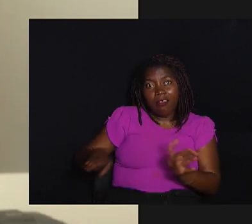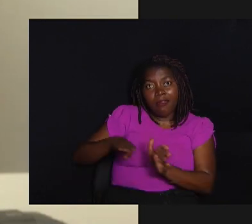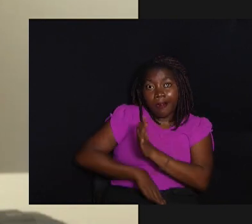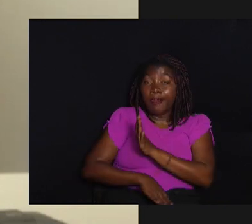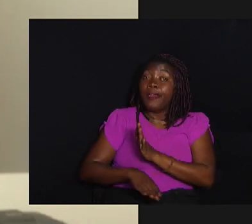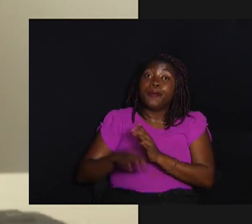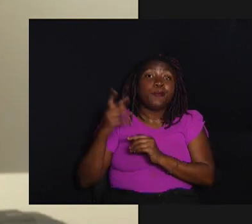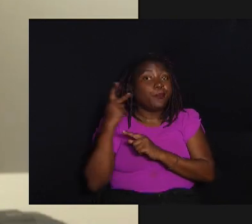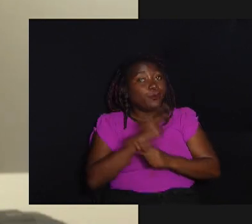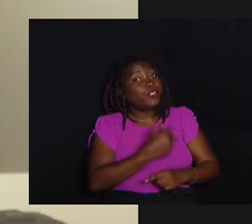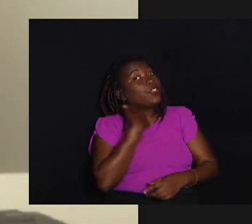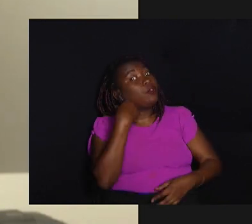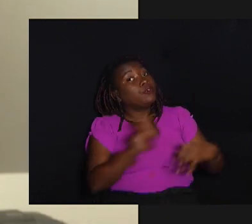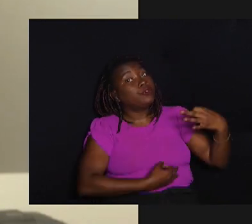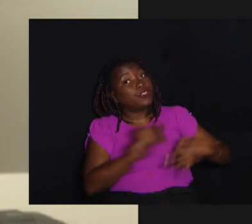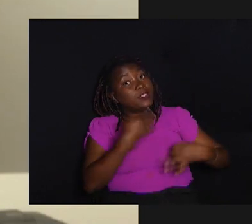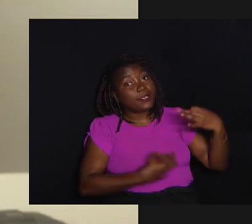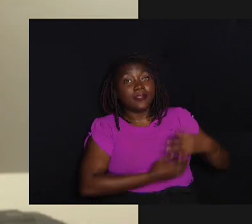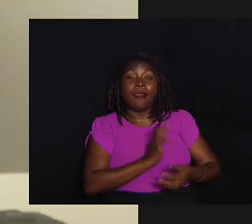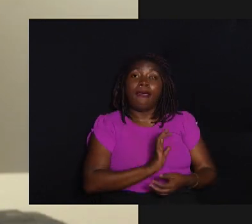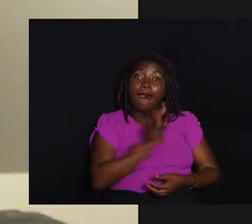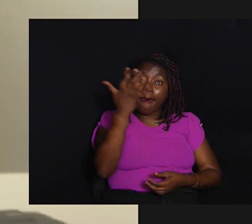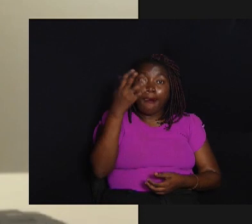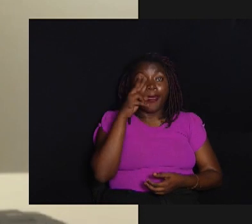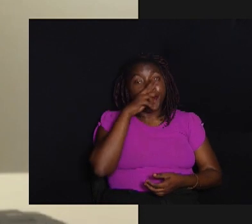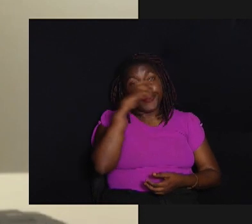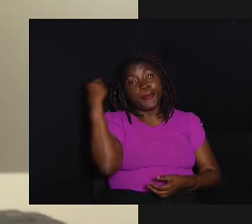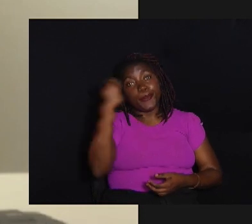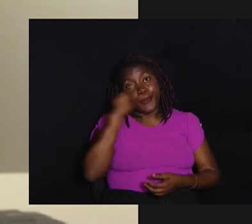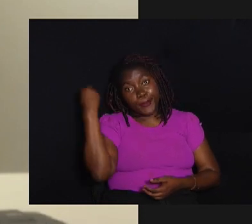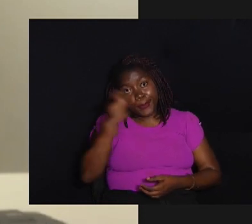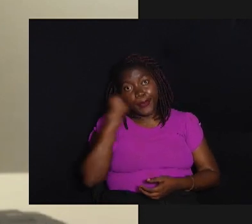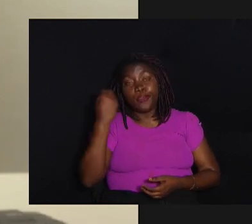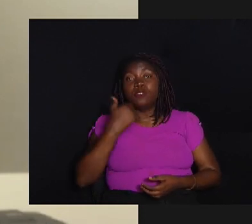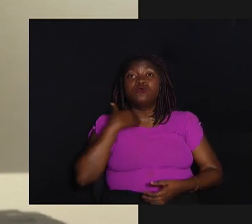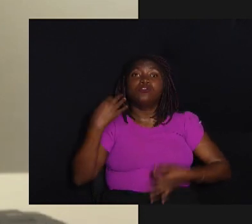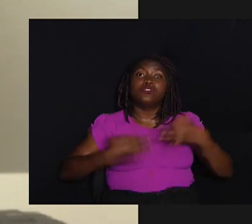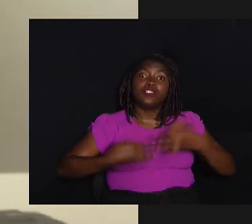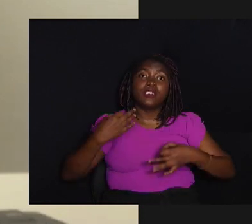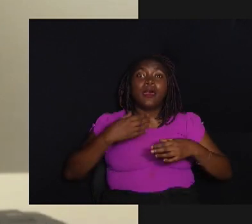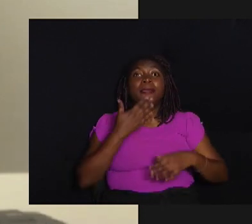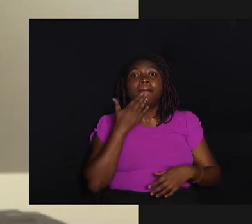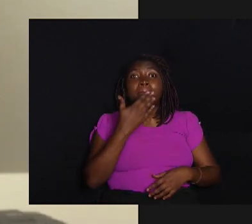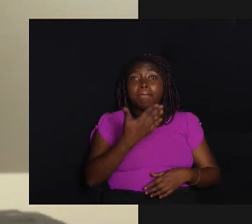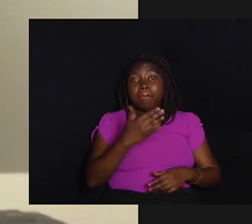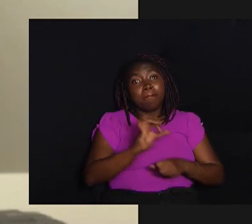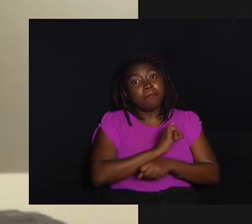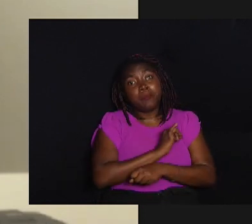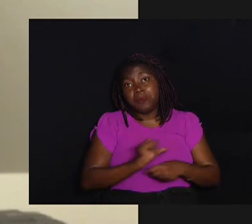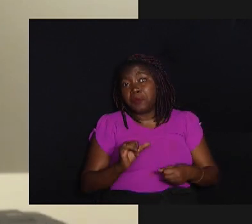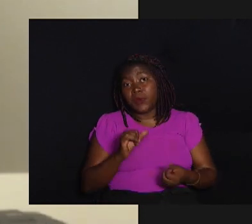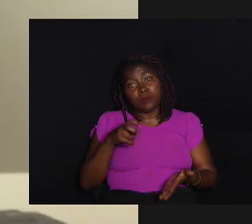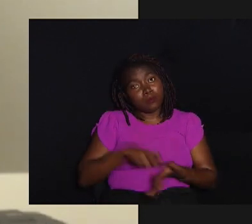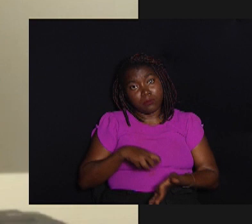o judiciário, em caso de gravidade, um advogado, entrar no judiciário para pedir medidas liminares que sejam,